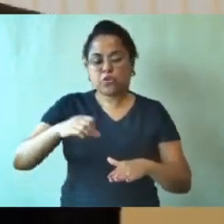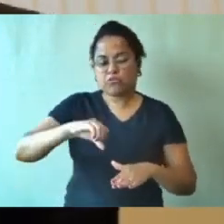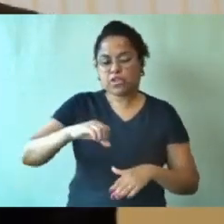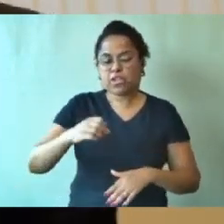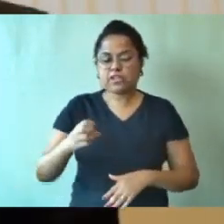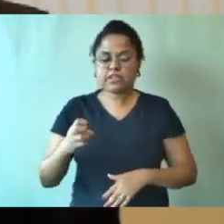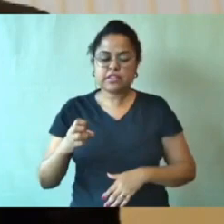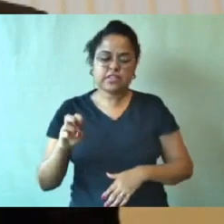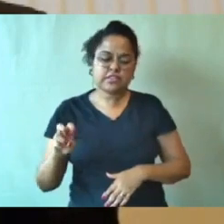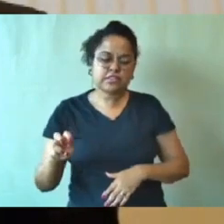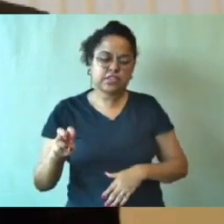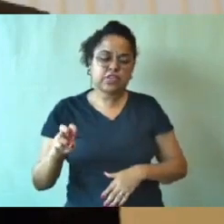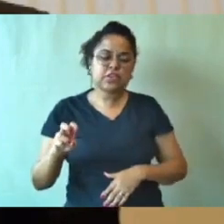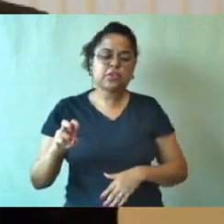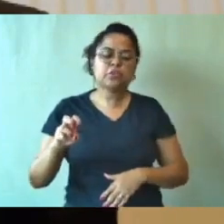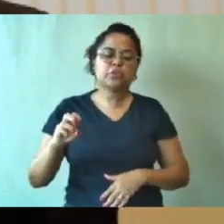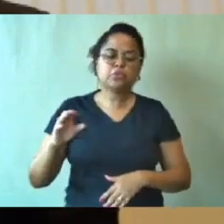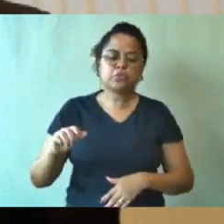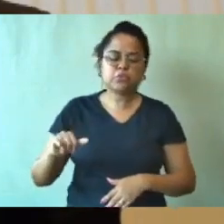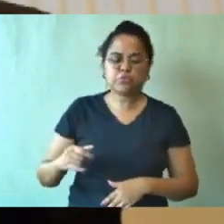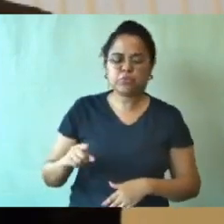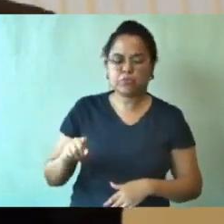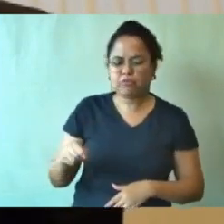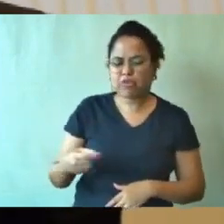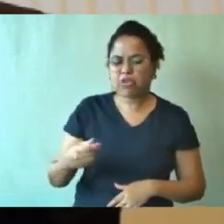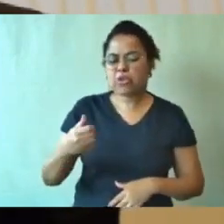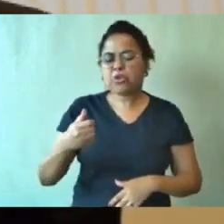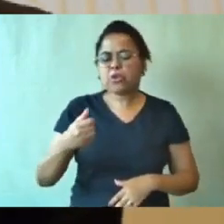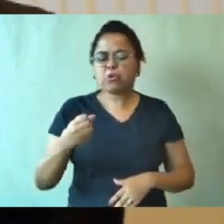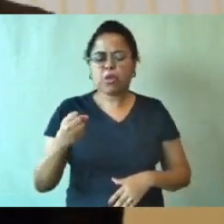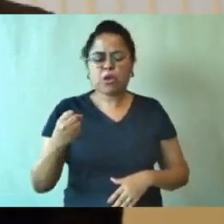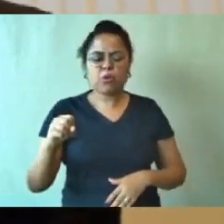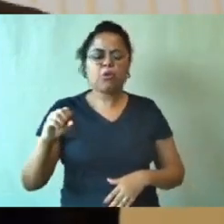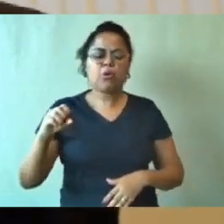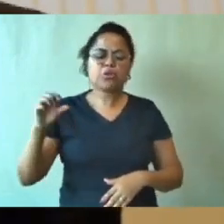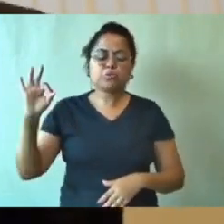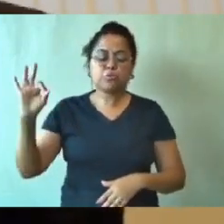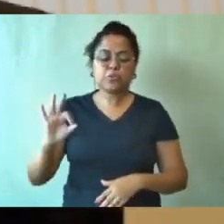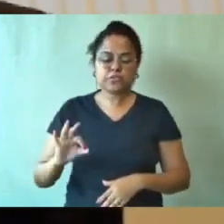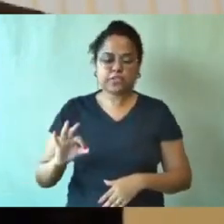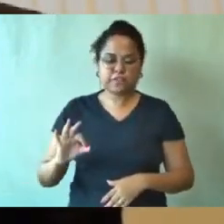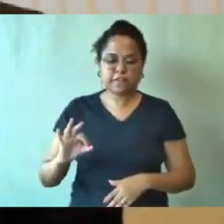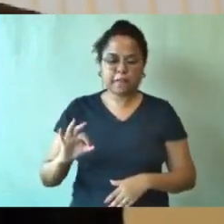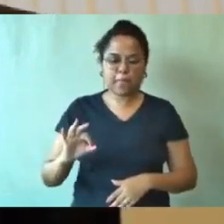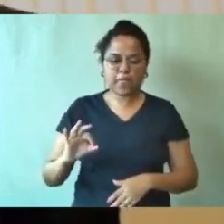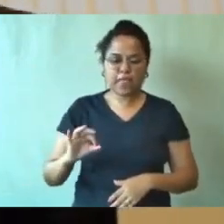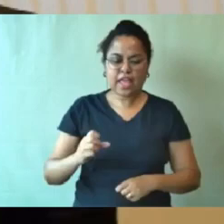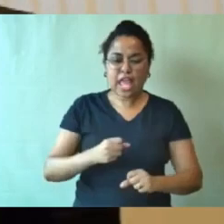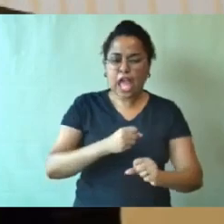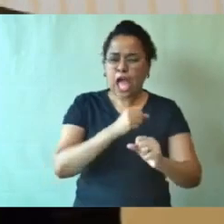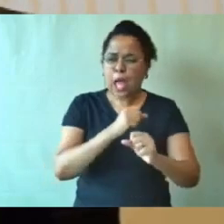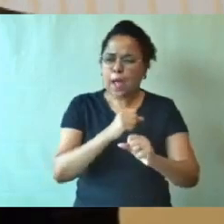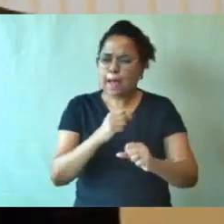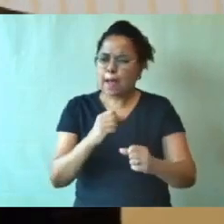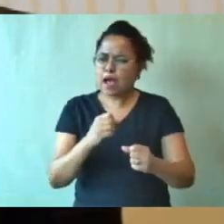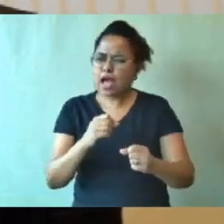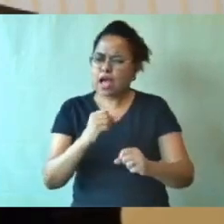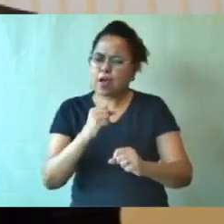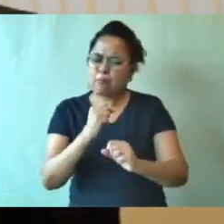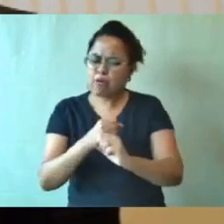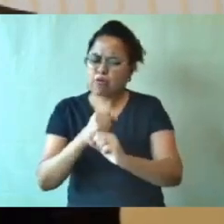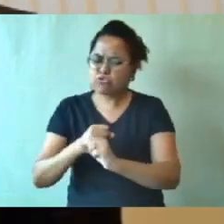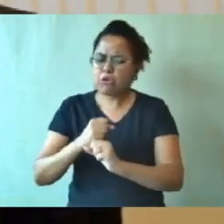95,6%, e de mão de obra, 28%. Você observa que mão de obra subiu menos, isso principalmente em função da